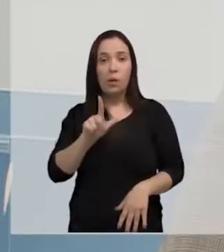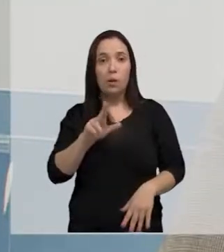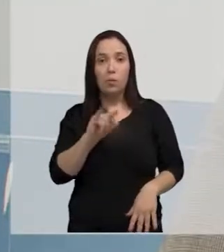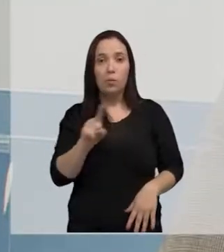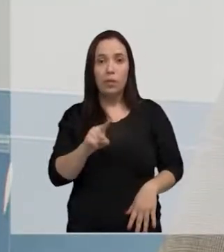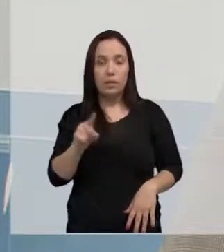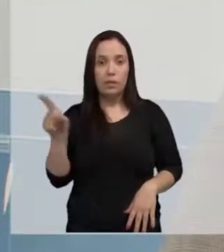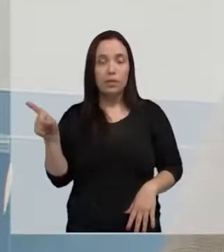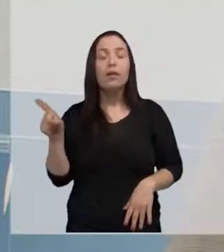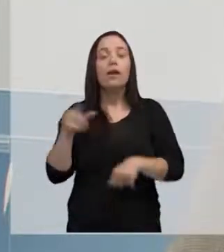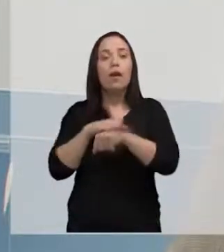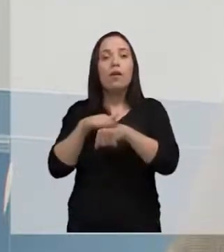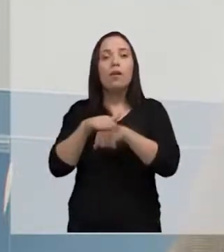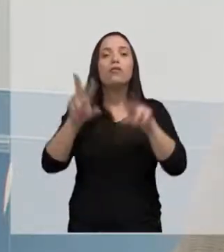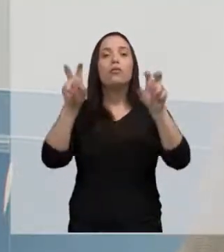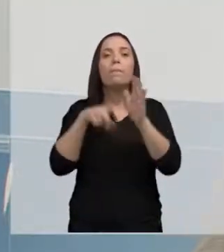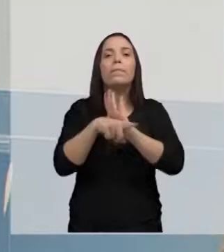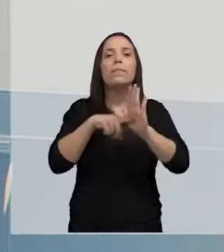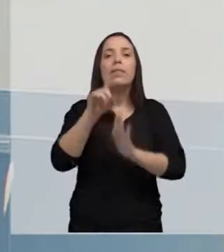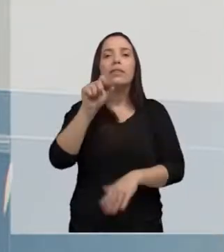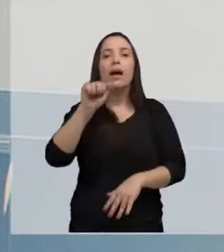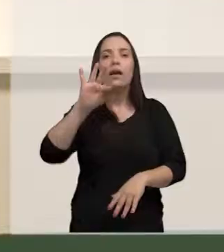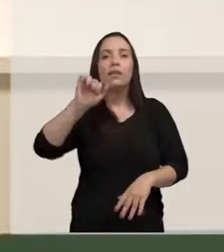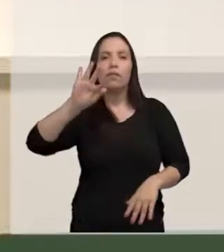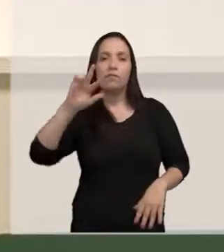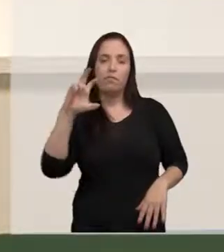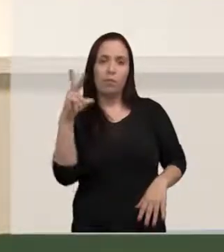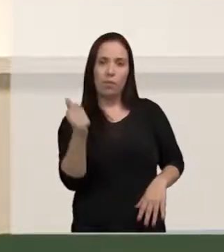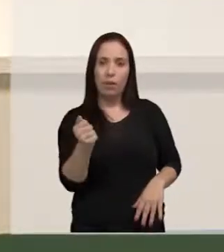pesquisa Datafolha do segundo turno. Luiz Cláudio,